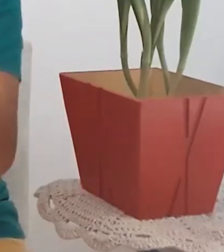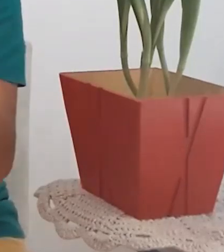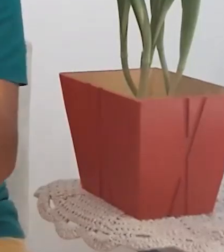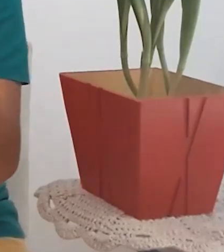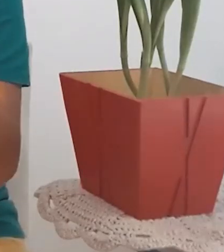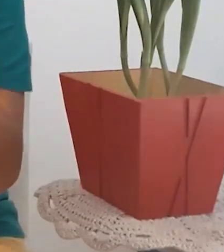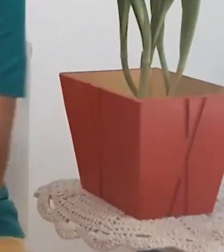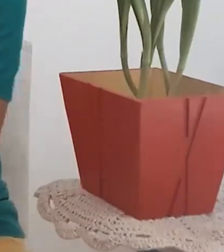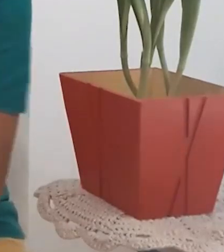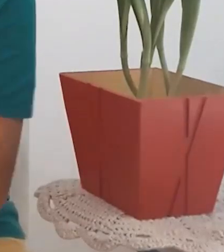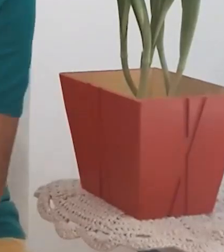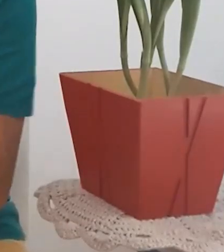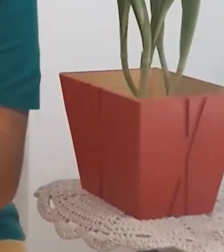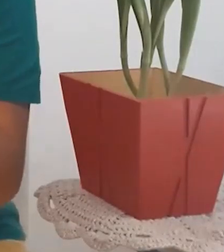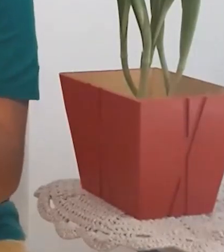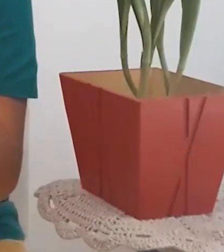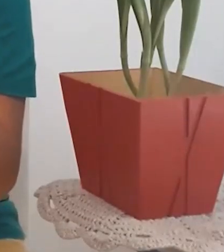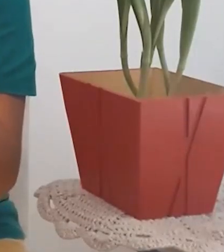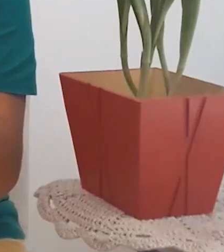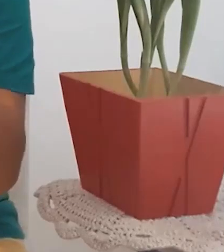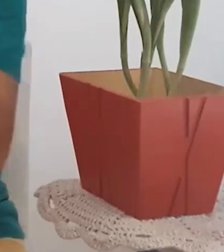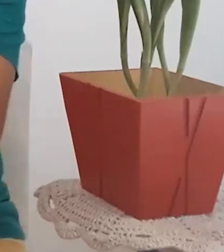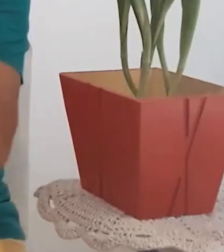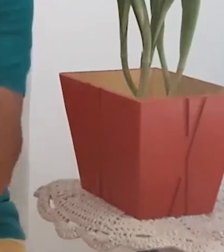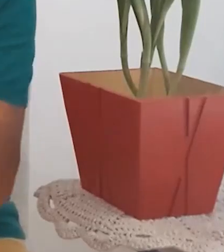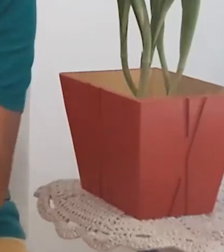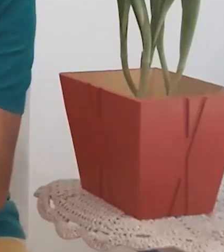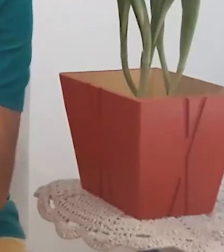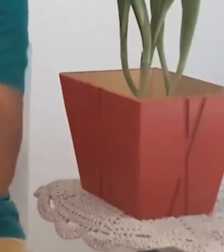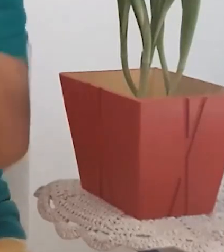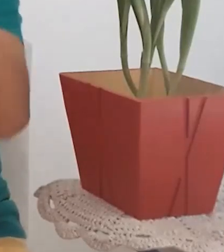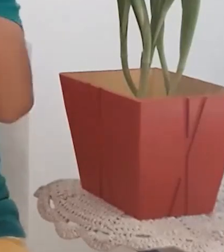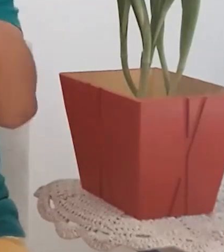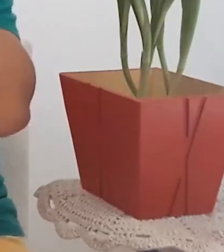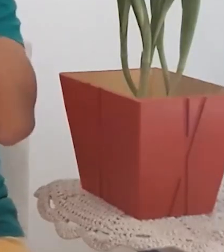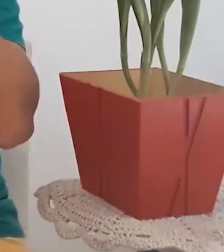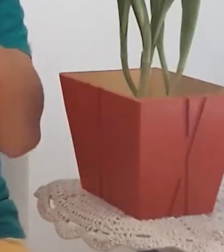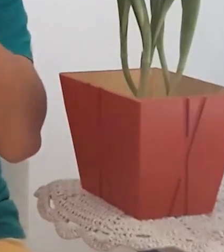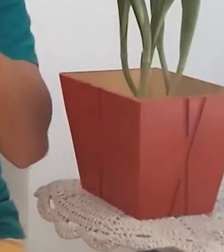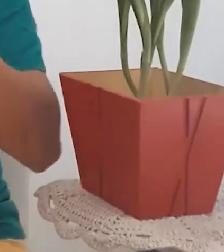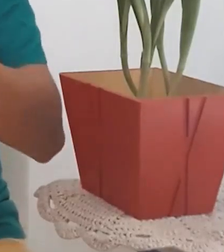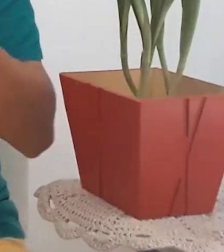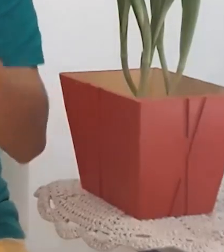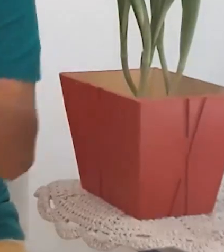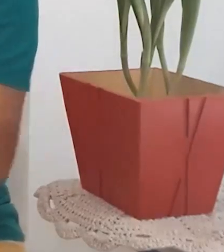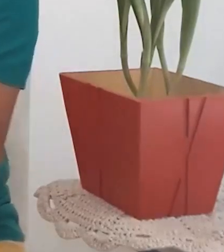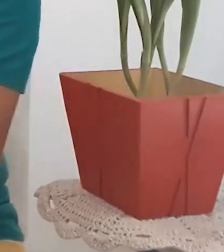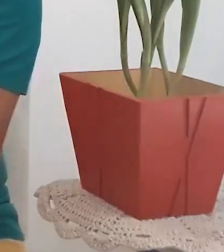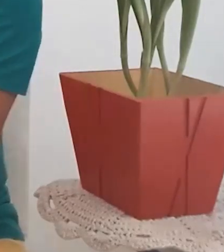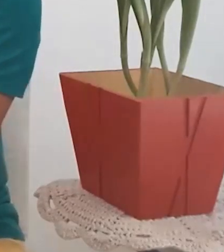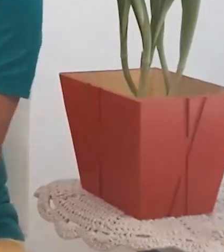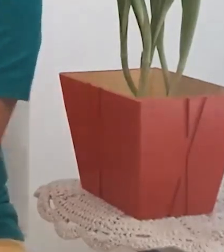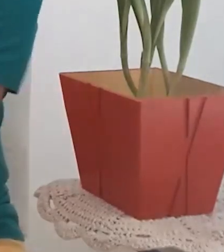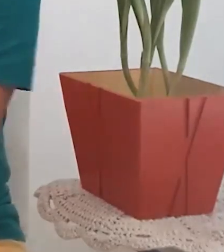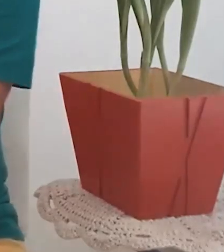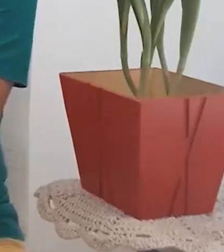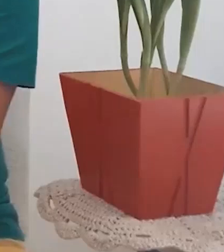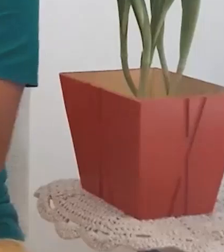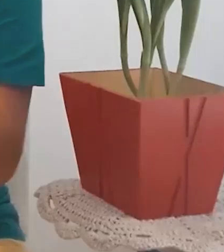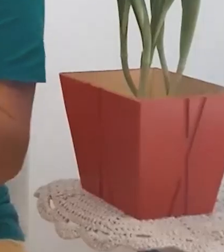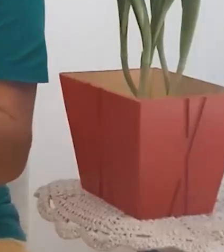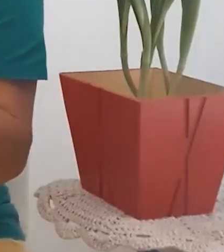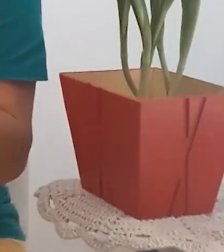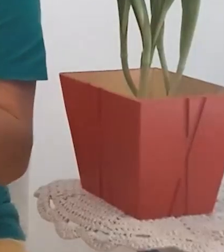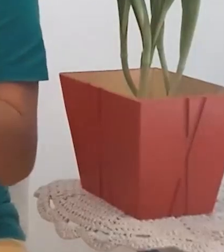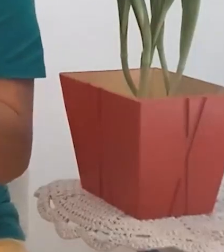Se nós tivéssemos em 4 pessoas, 5 pessoas, seria bem mais legal. Mas como a nossa família